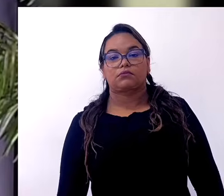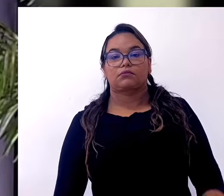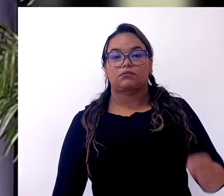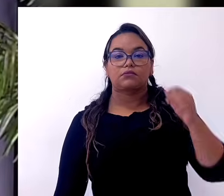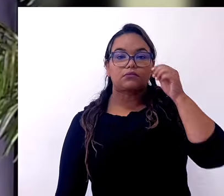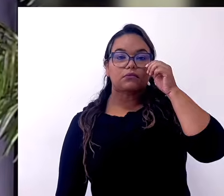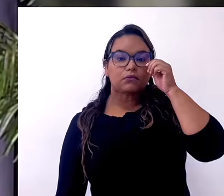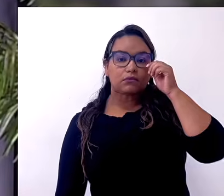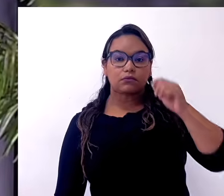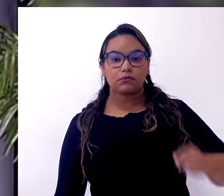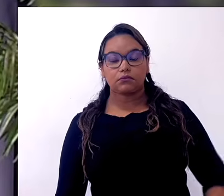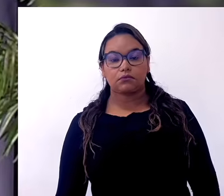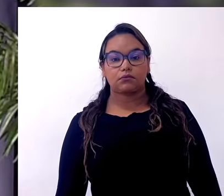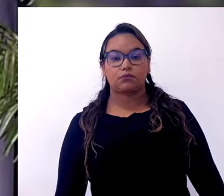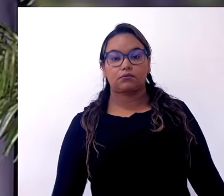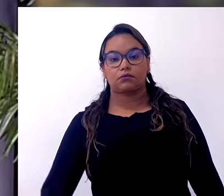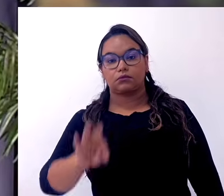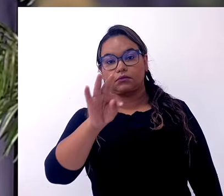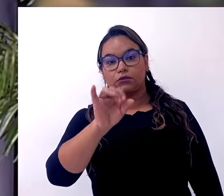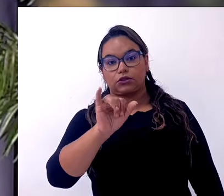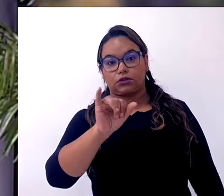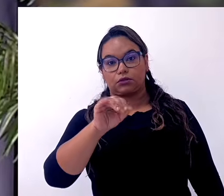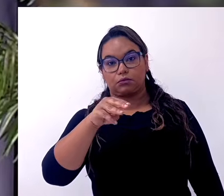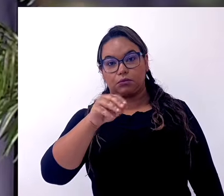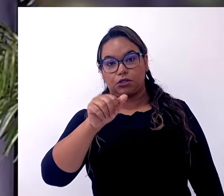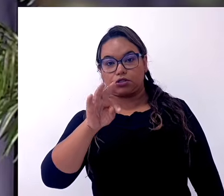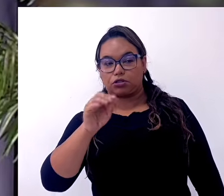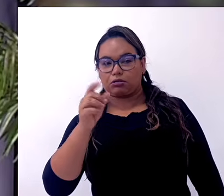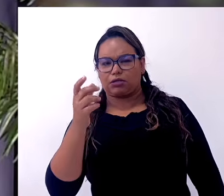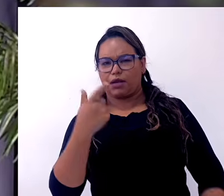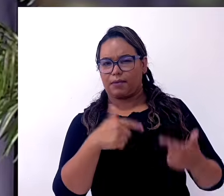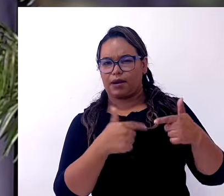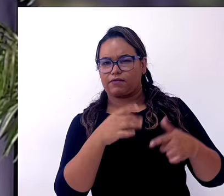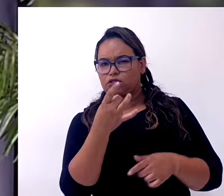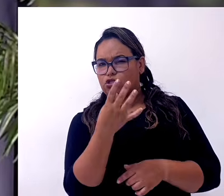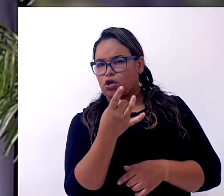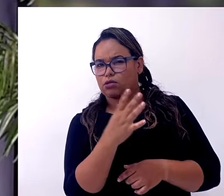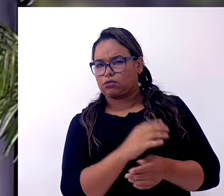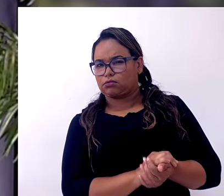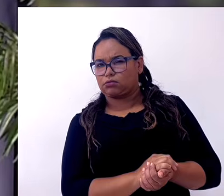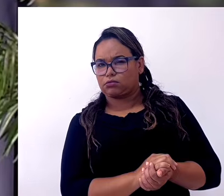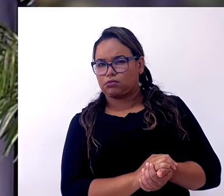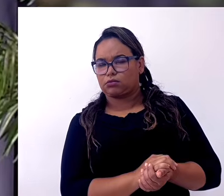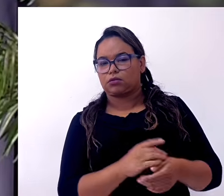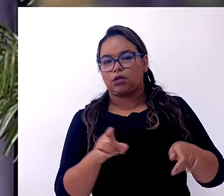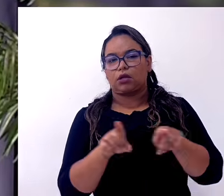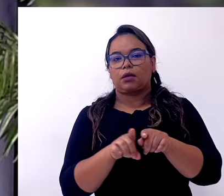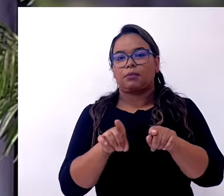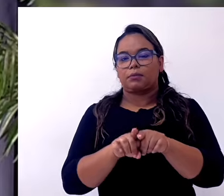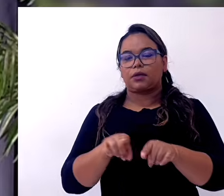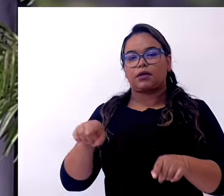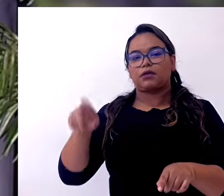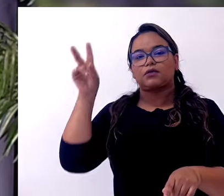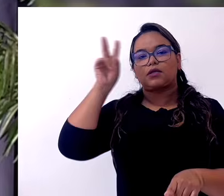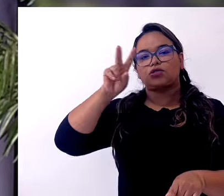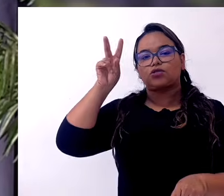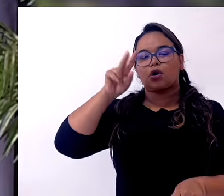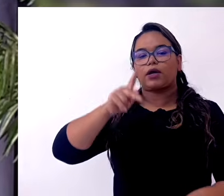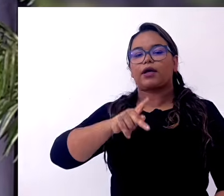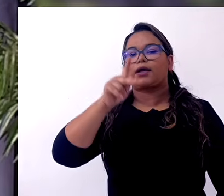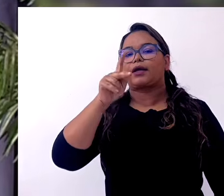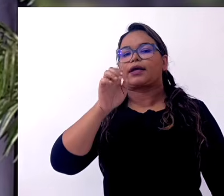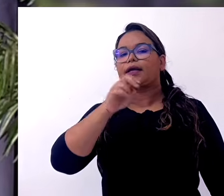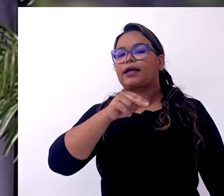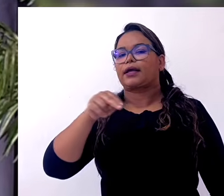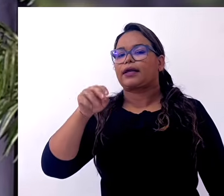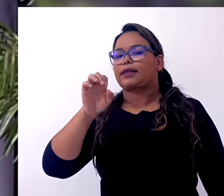Para isso, ele precisava de uma legislação sobre guerra. Alguma coisa parecida com Pearl Harbor. Era